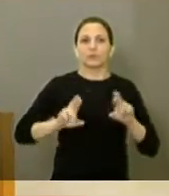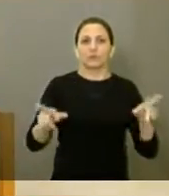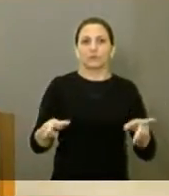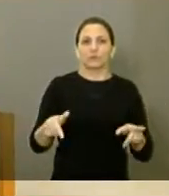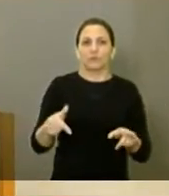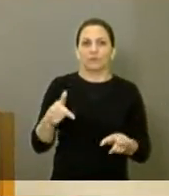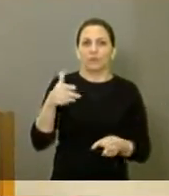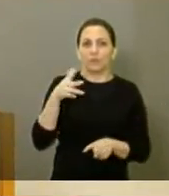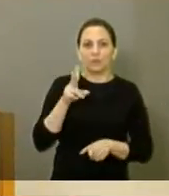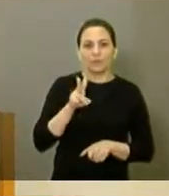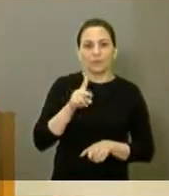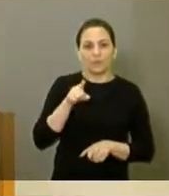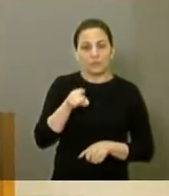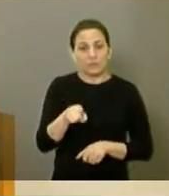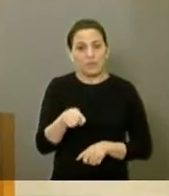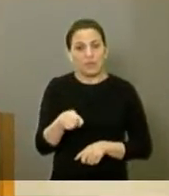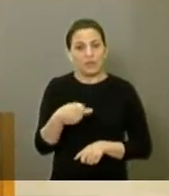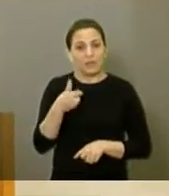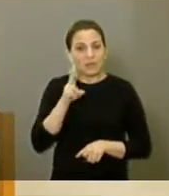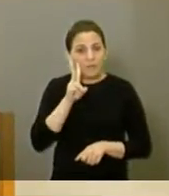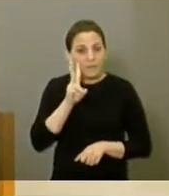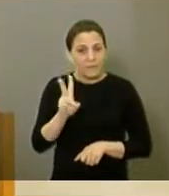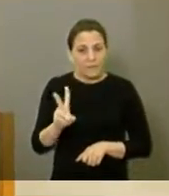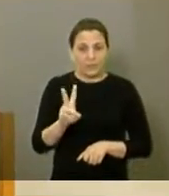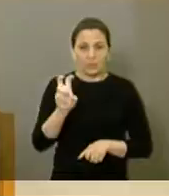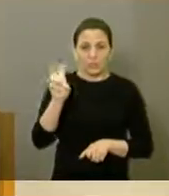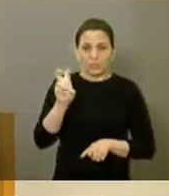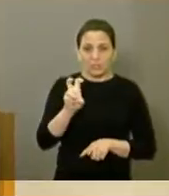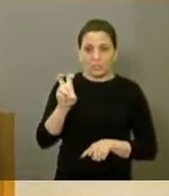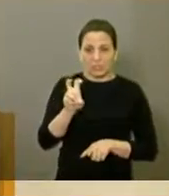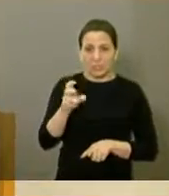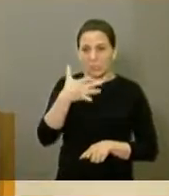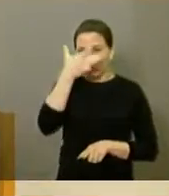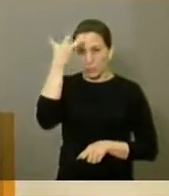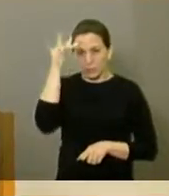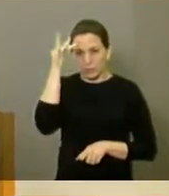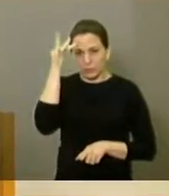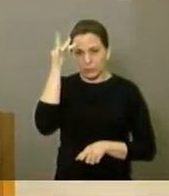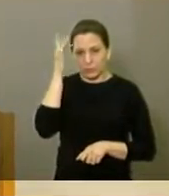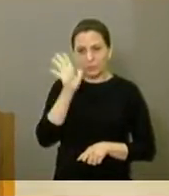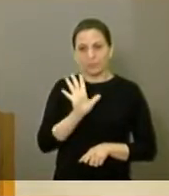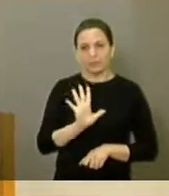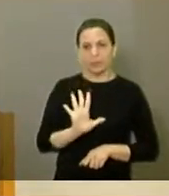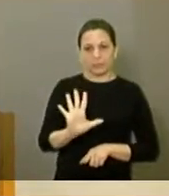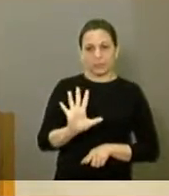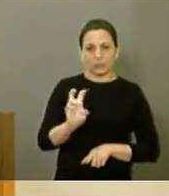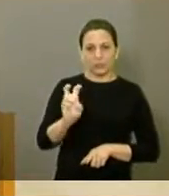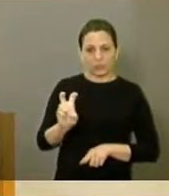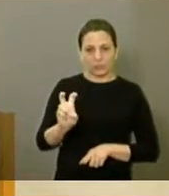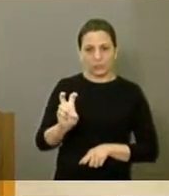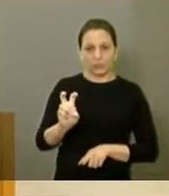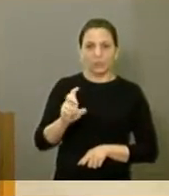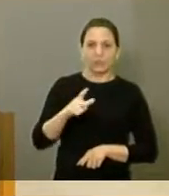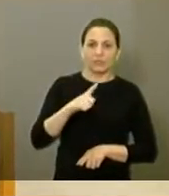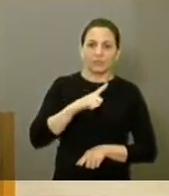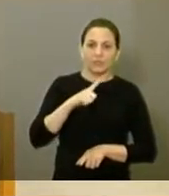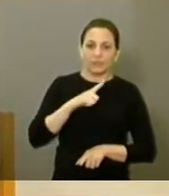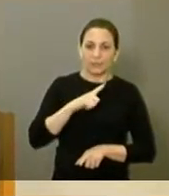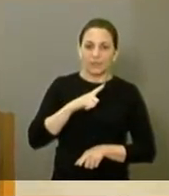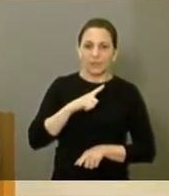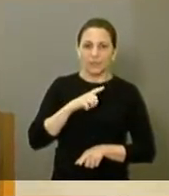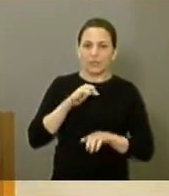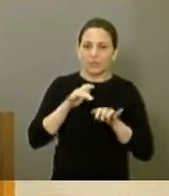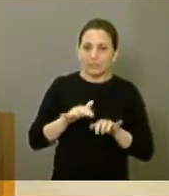você está me ouvindo aí do lado aquelas cinco pessoas que cabem na palma da minha mão que ficam atrás de um